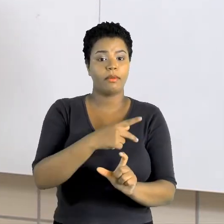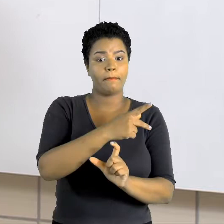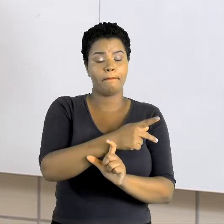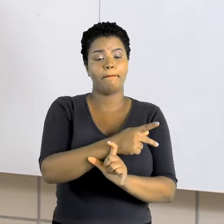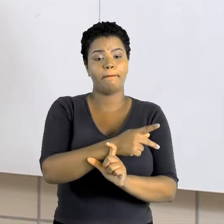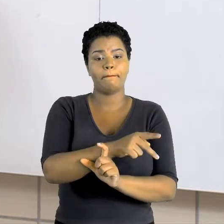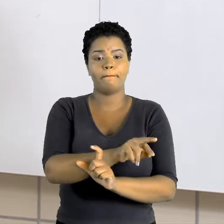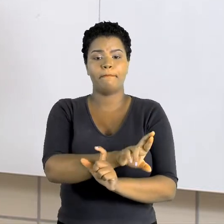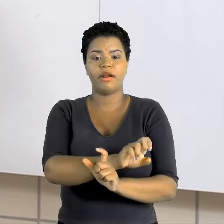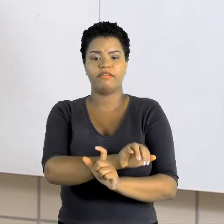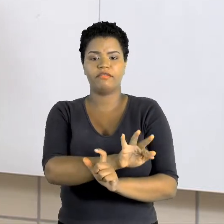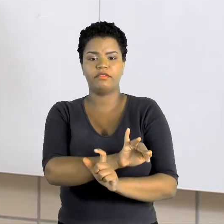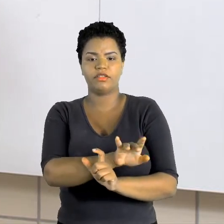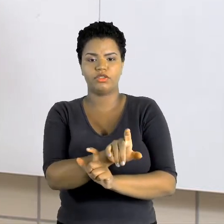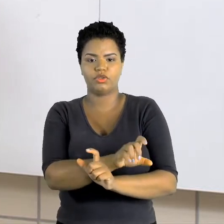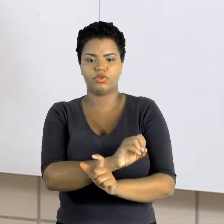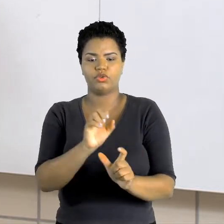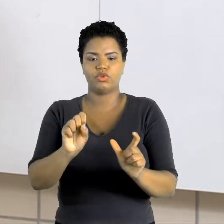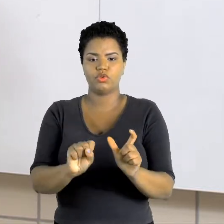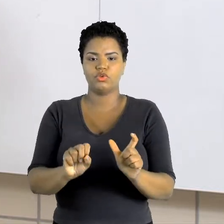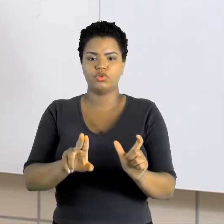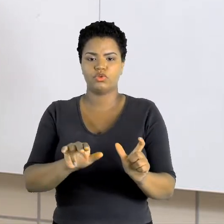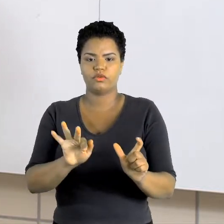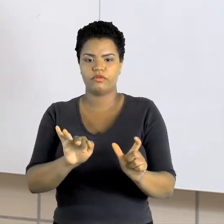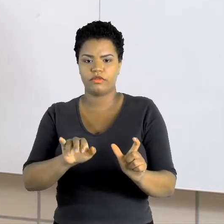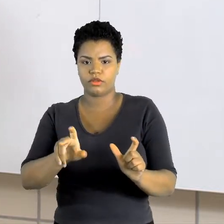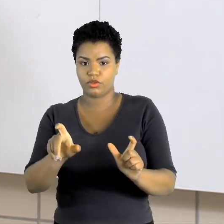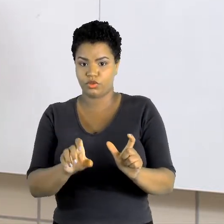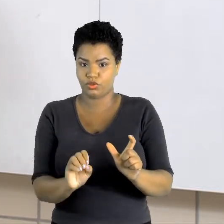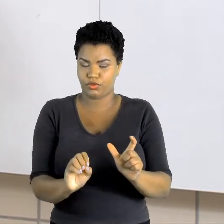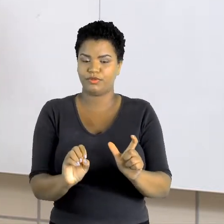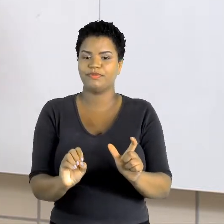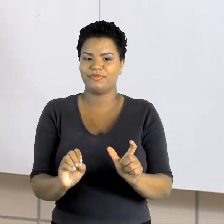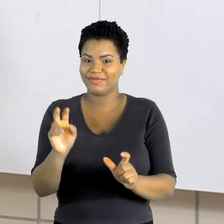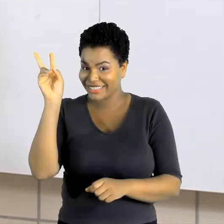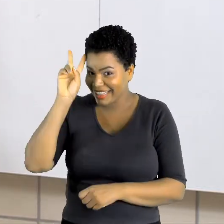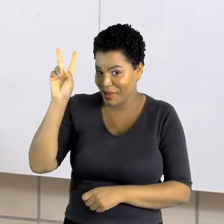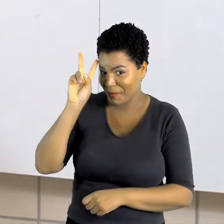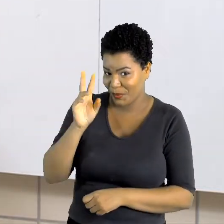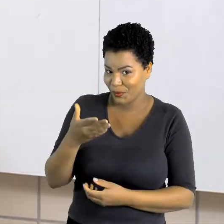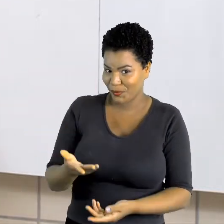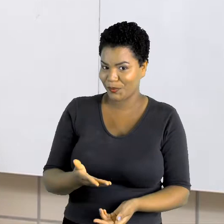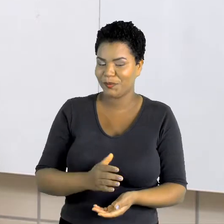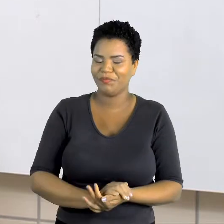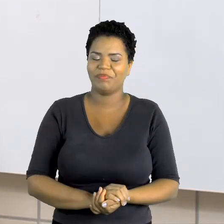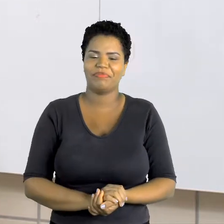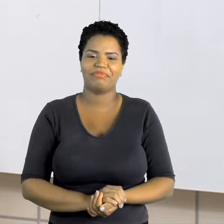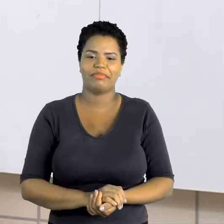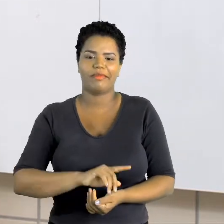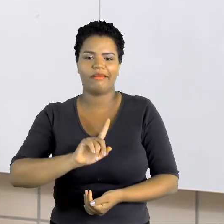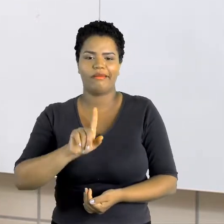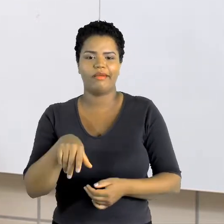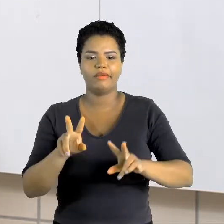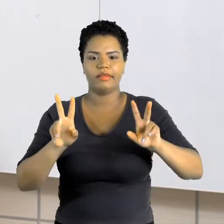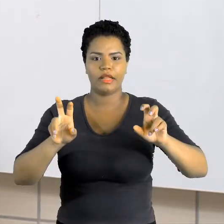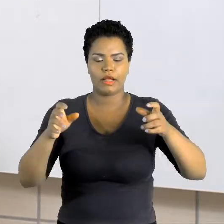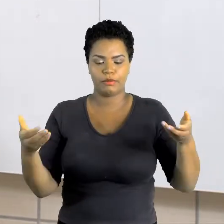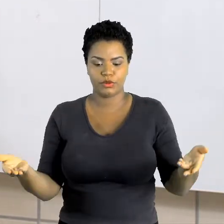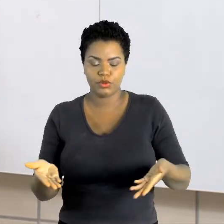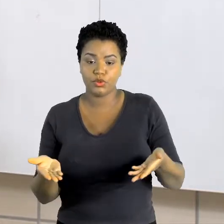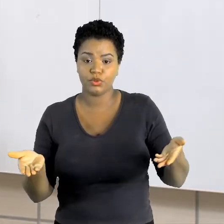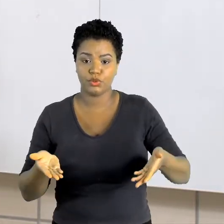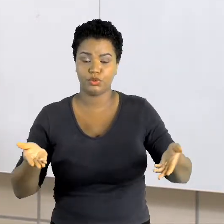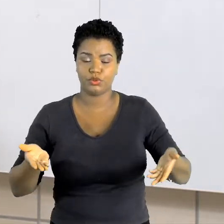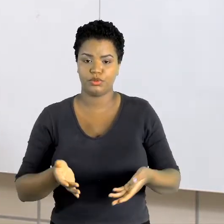o sufixo na língua portuguesa. Não é isso? Não já viu? Lembrou agora? Ok, então é esse assunto da nossa aula de